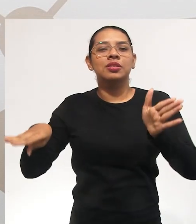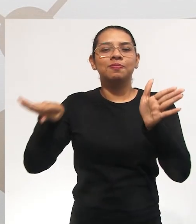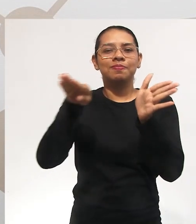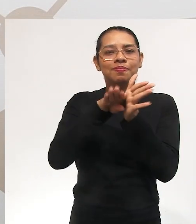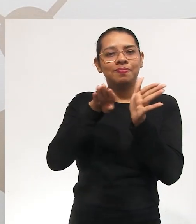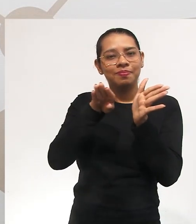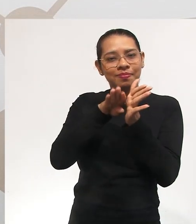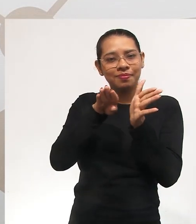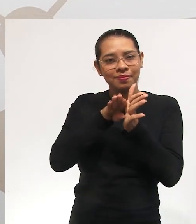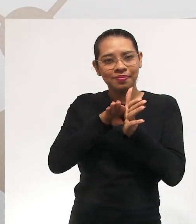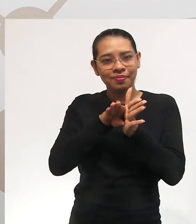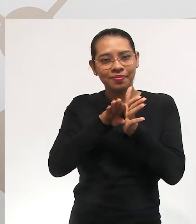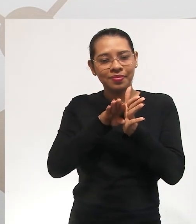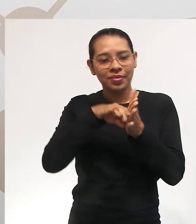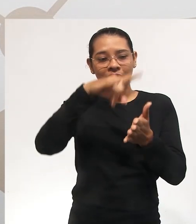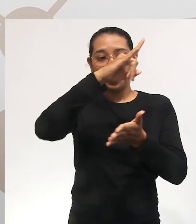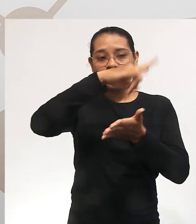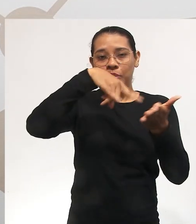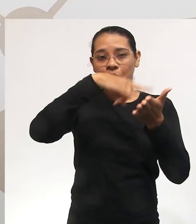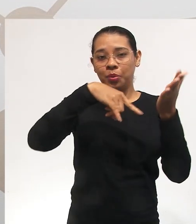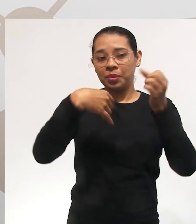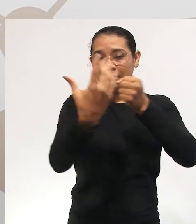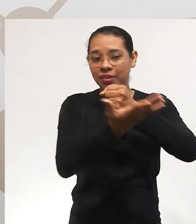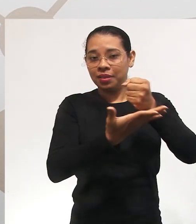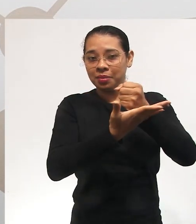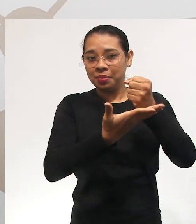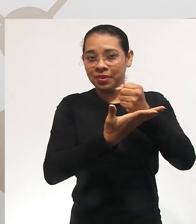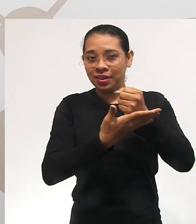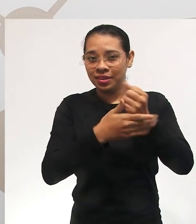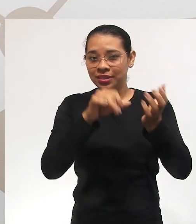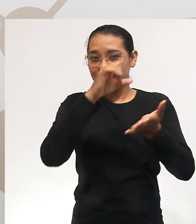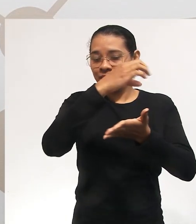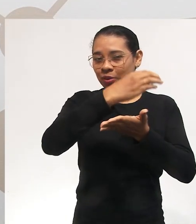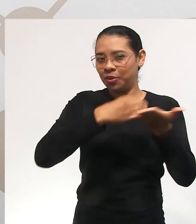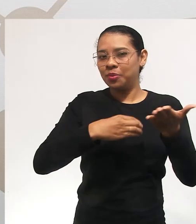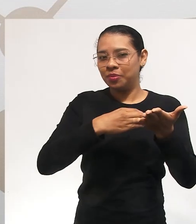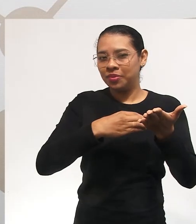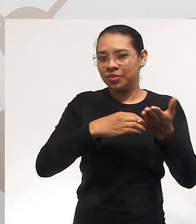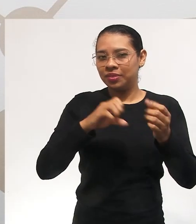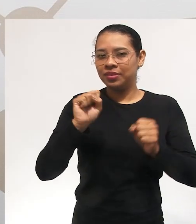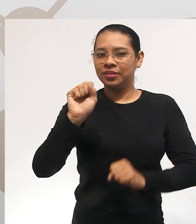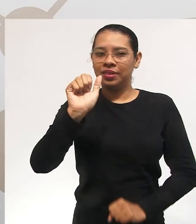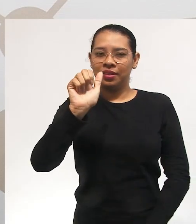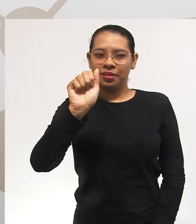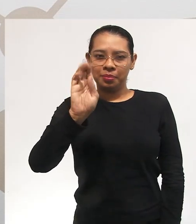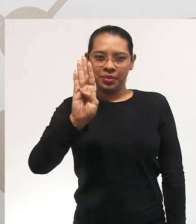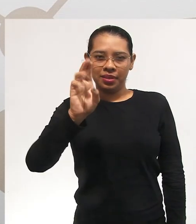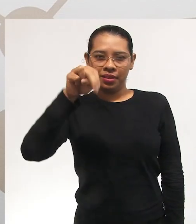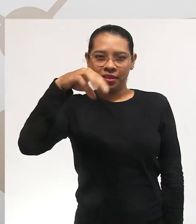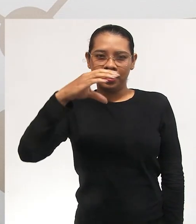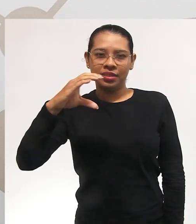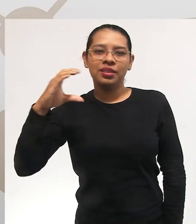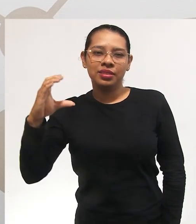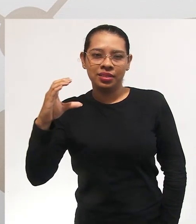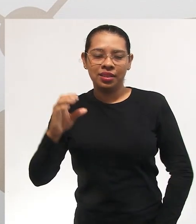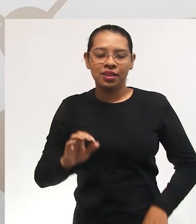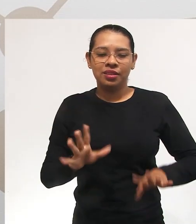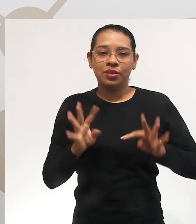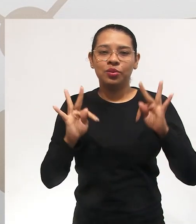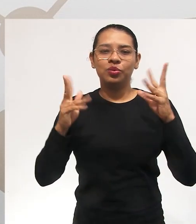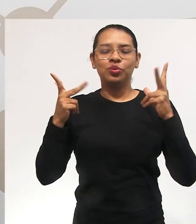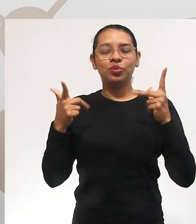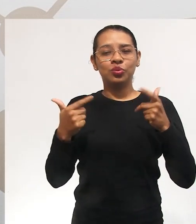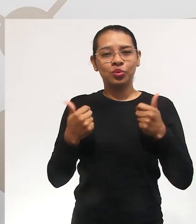início. Então, é interessante ter esses diálogos para poder usufruir